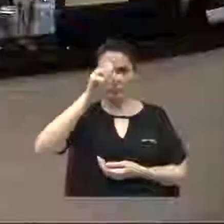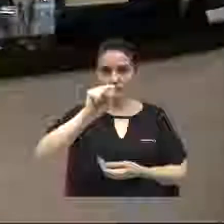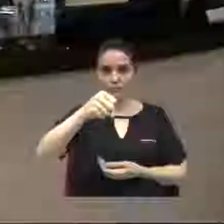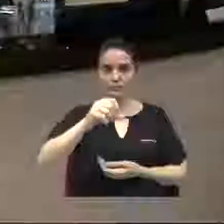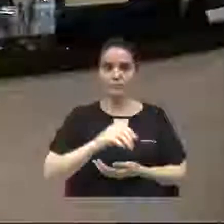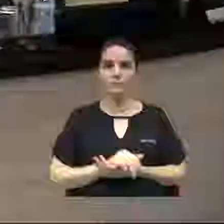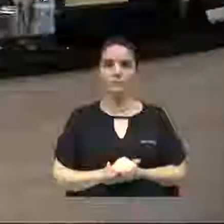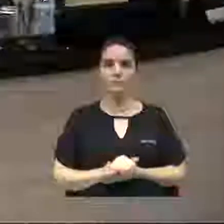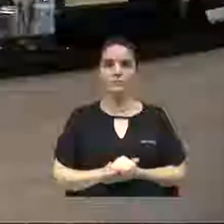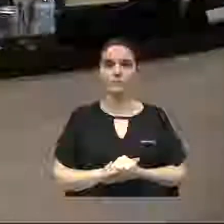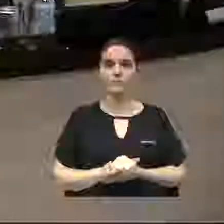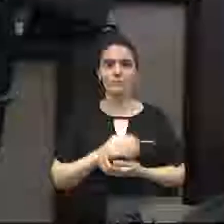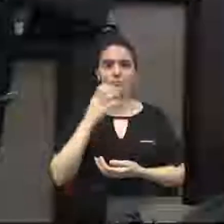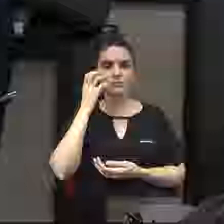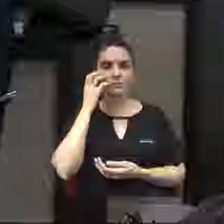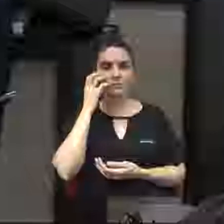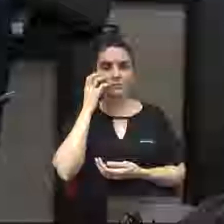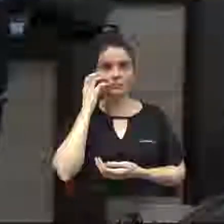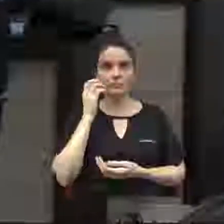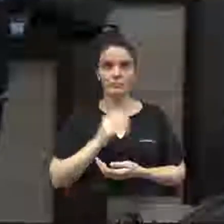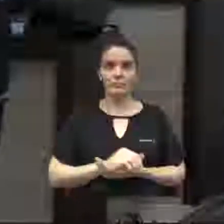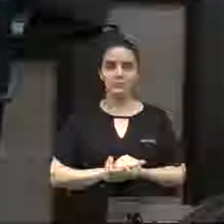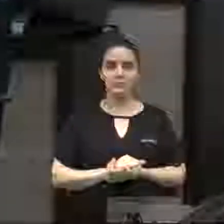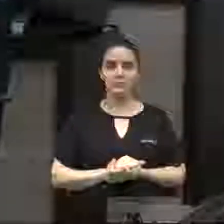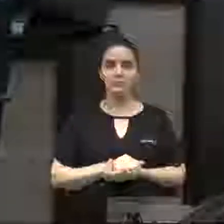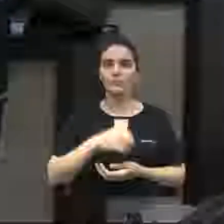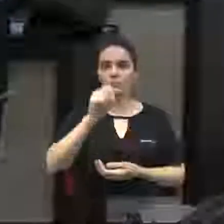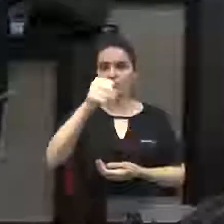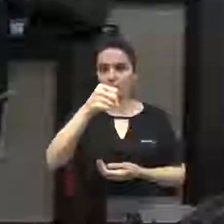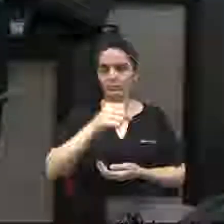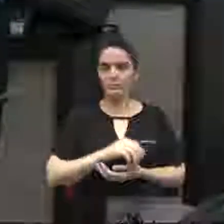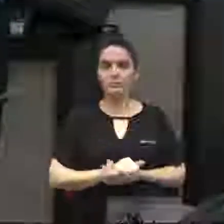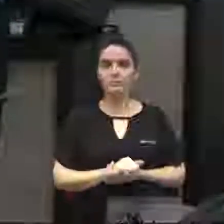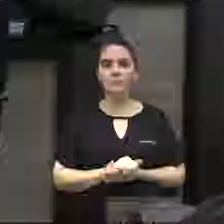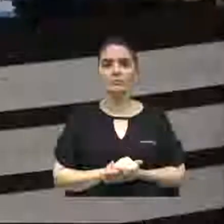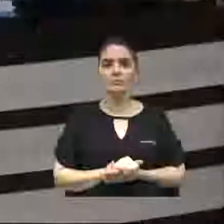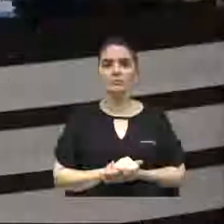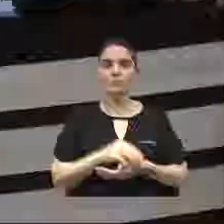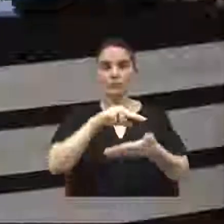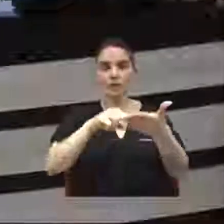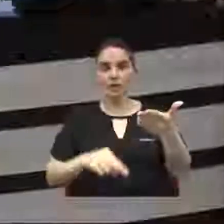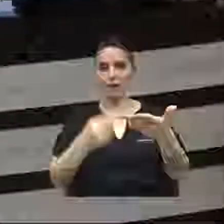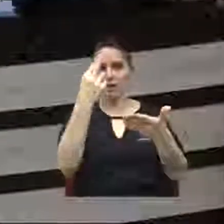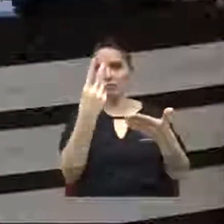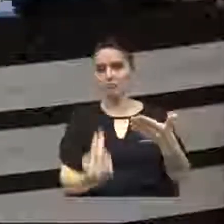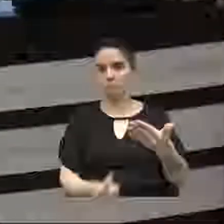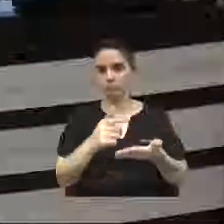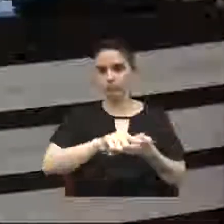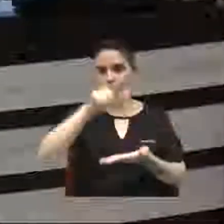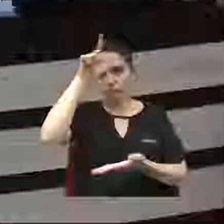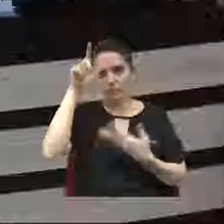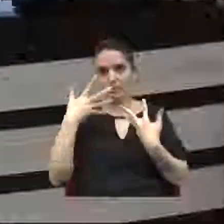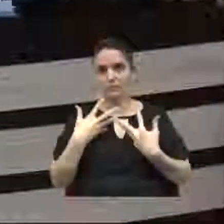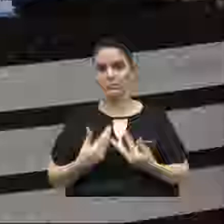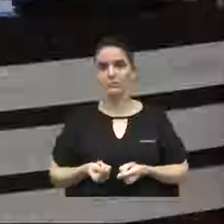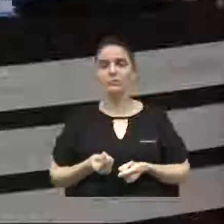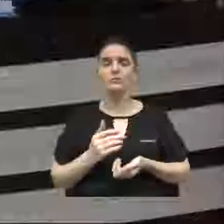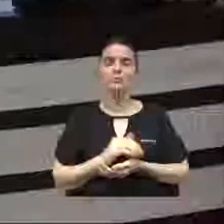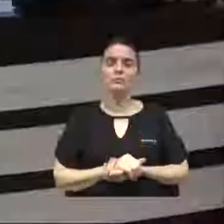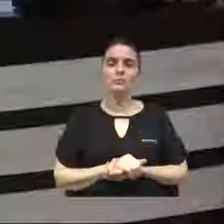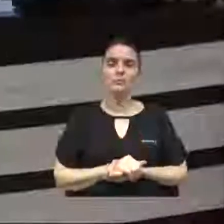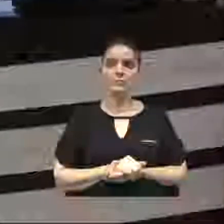Sim, presidente. Doutor Marcelo. Sim, senhor presidente. Leitura conforme foi deliberado pelos líderes primeira